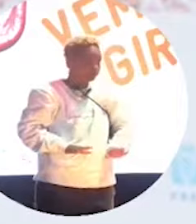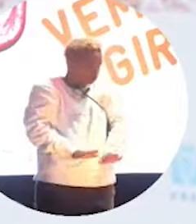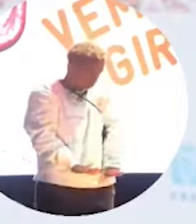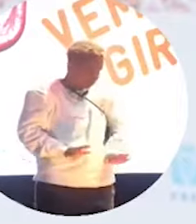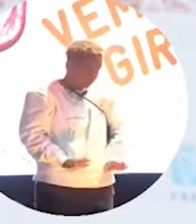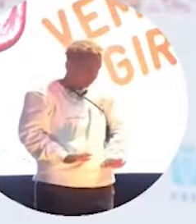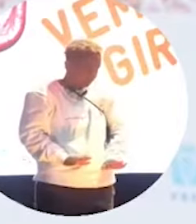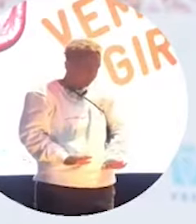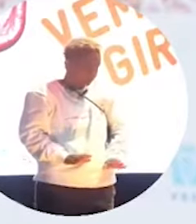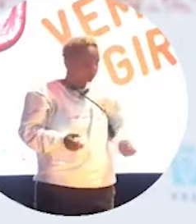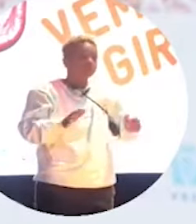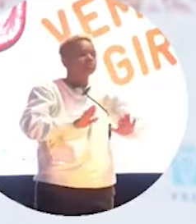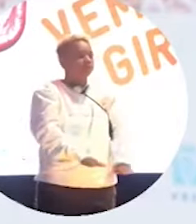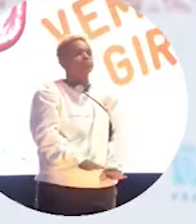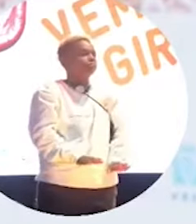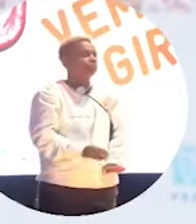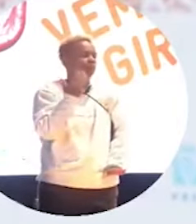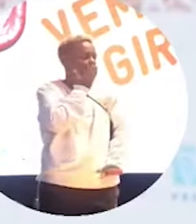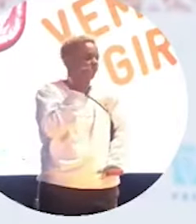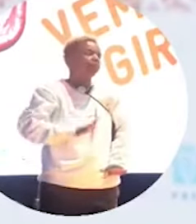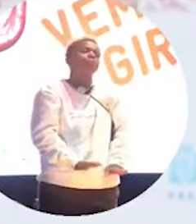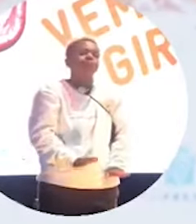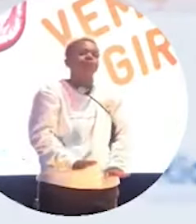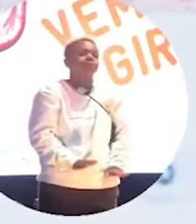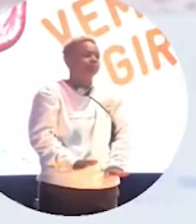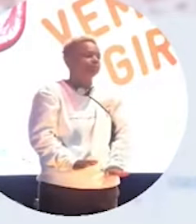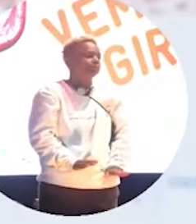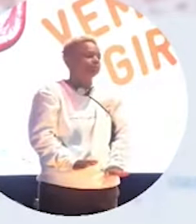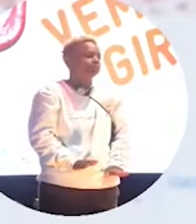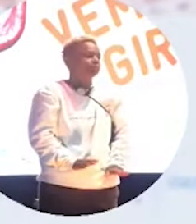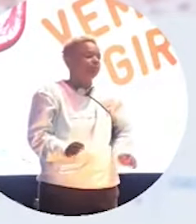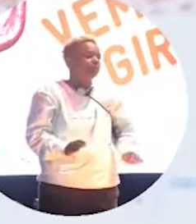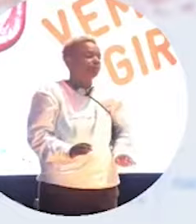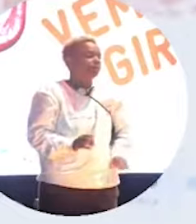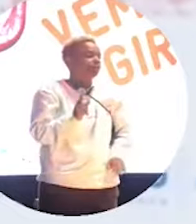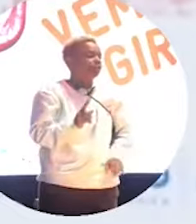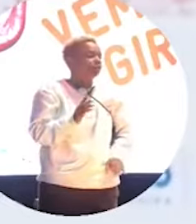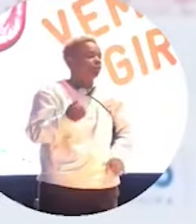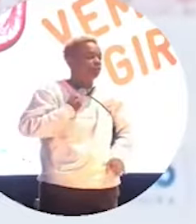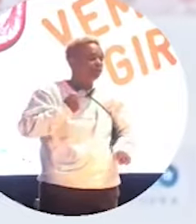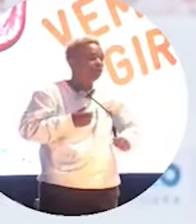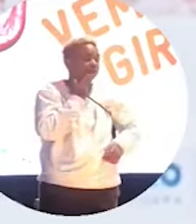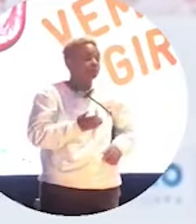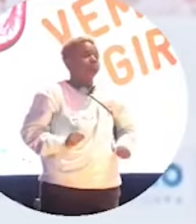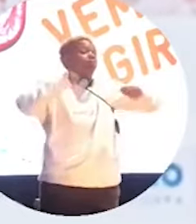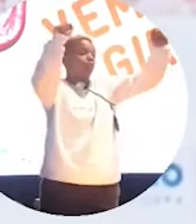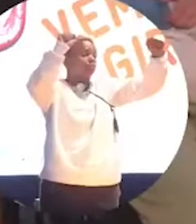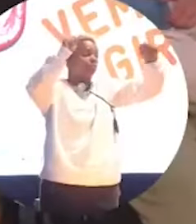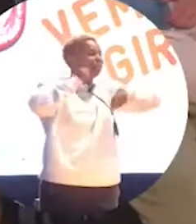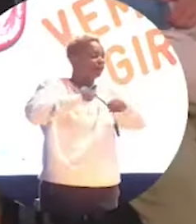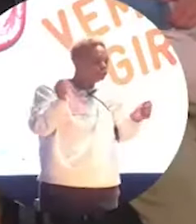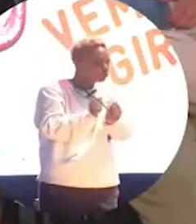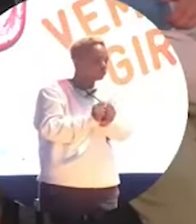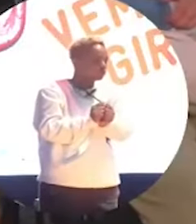embaixo. Down, down, down, down. Down. Down. Levanta. All together, todo mundo junto. Levantem suas notas, jurades. Bum. E